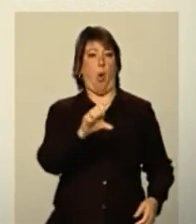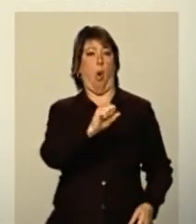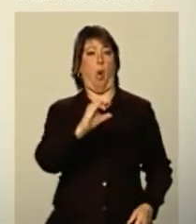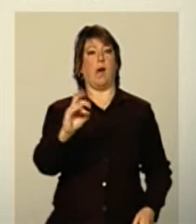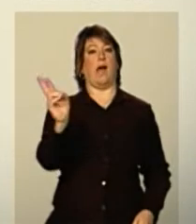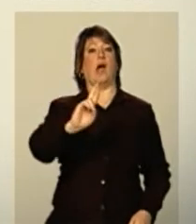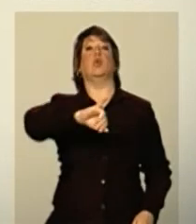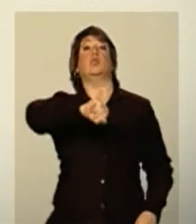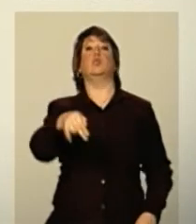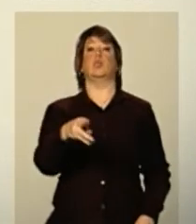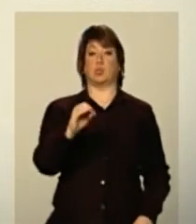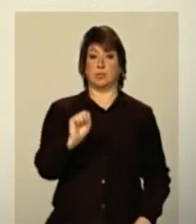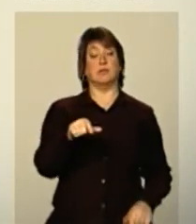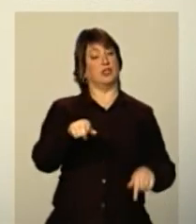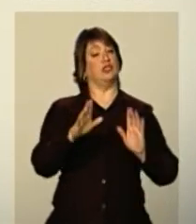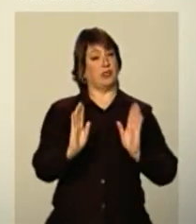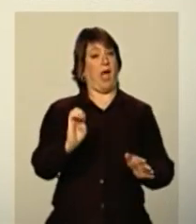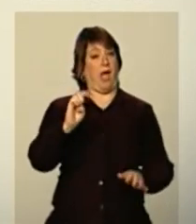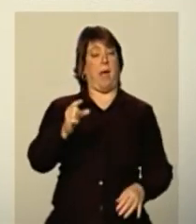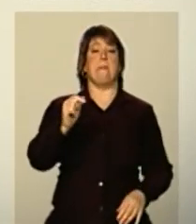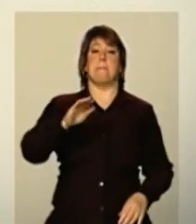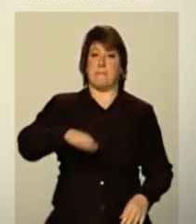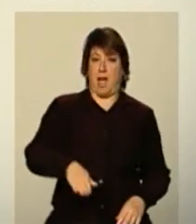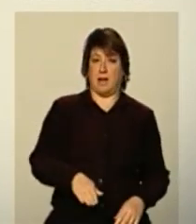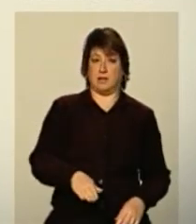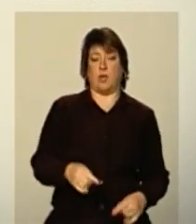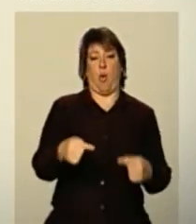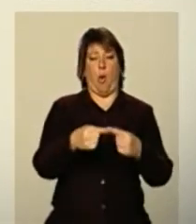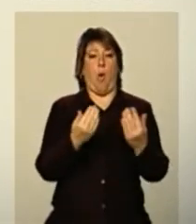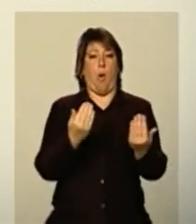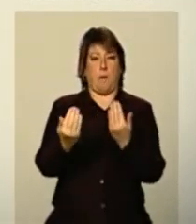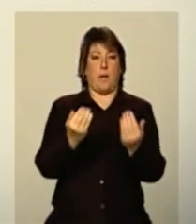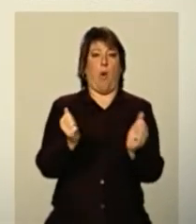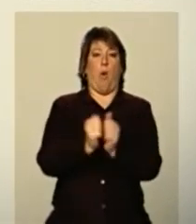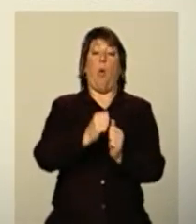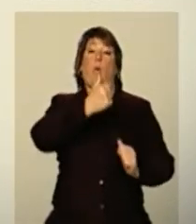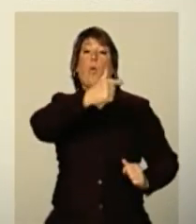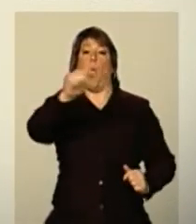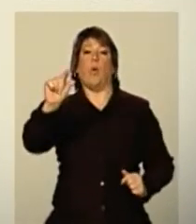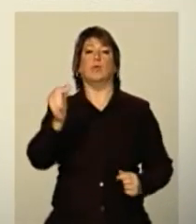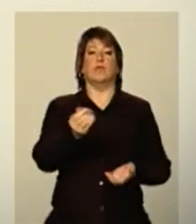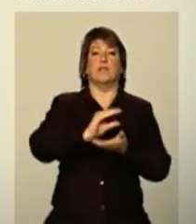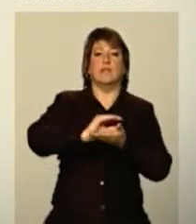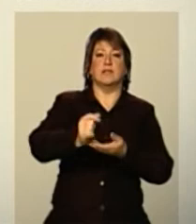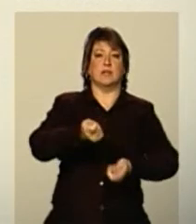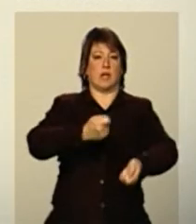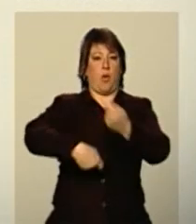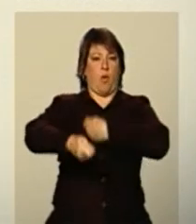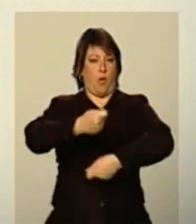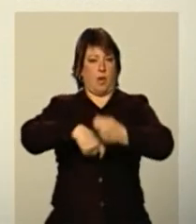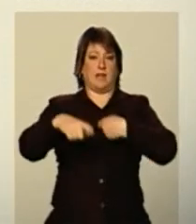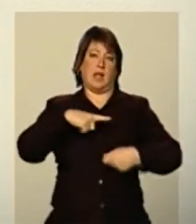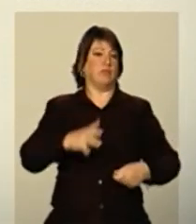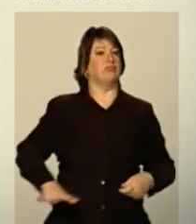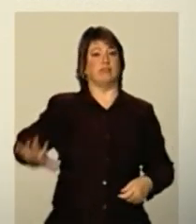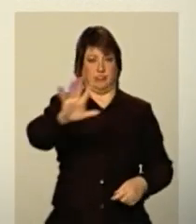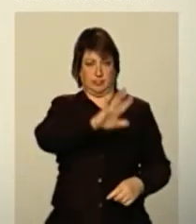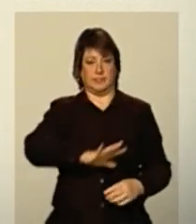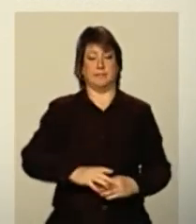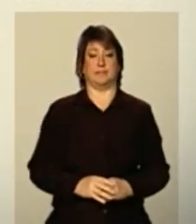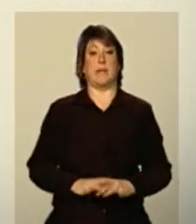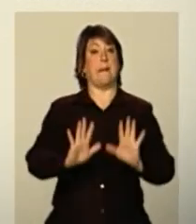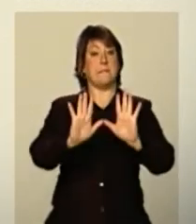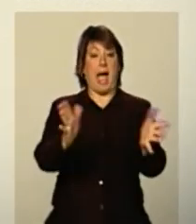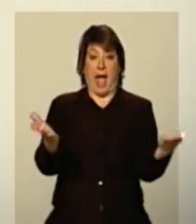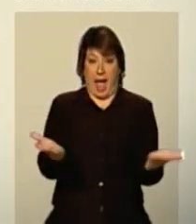de juros, o que já era um valor baixo, se comparado a outros financiamentos que existem por aí no mercado.